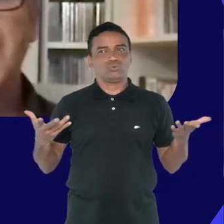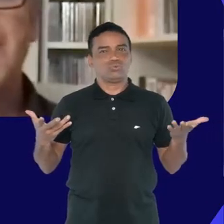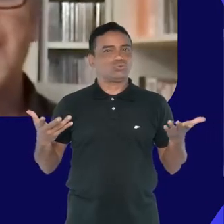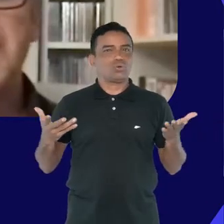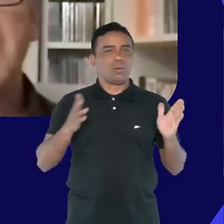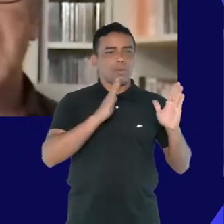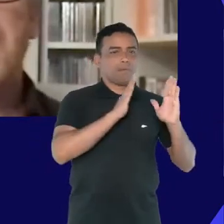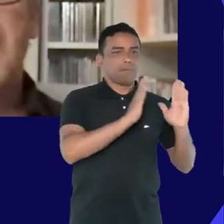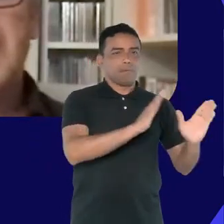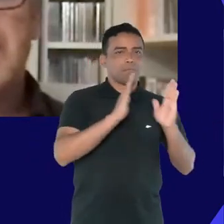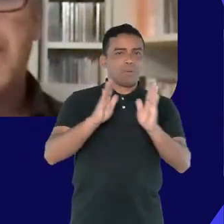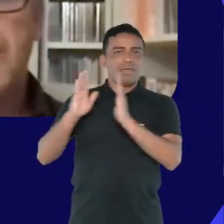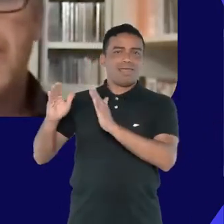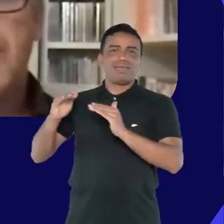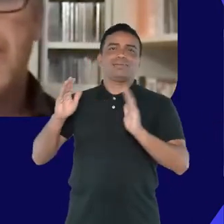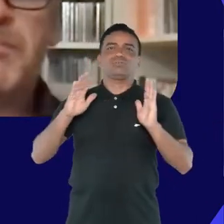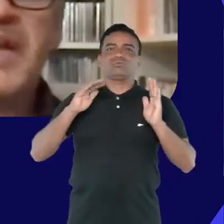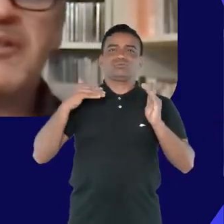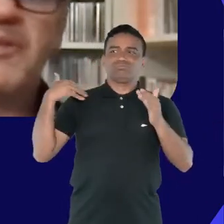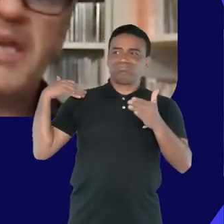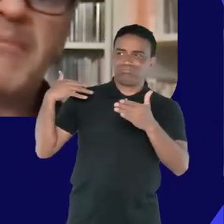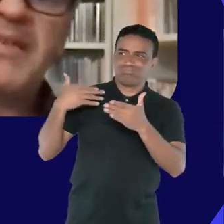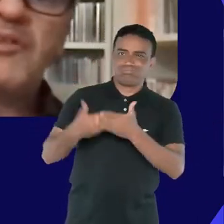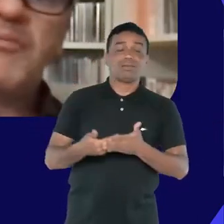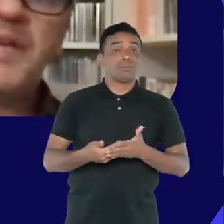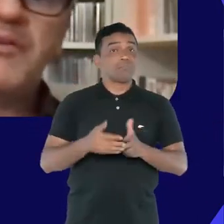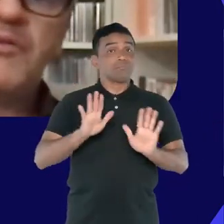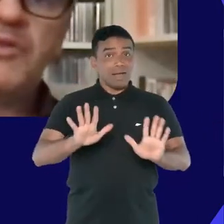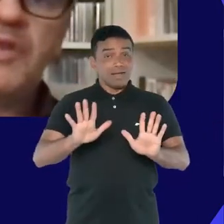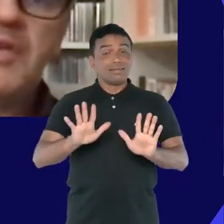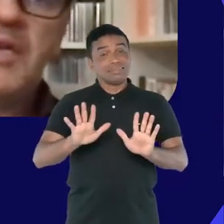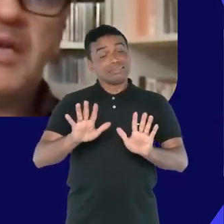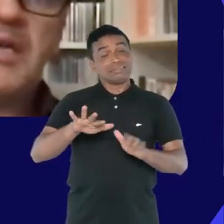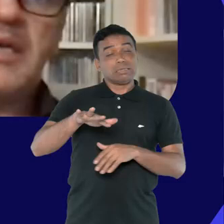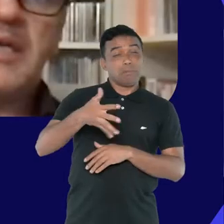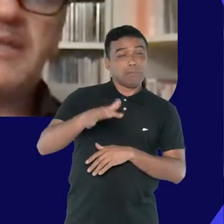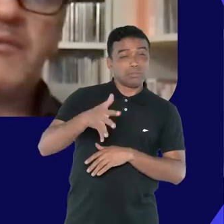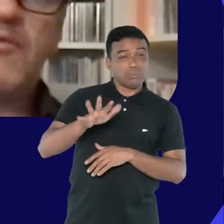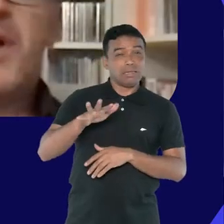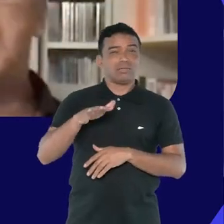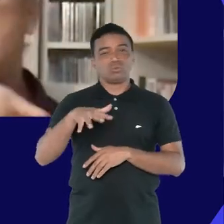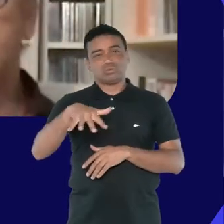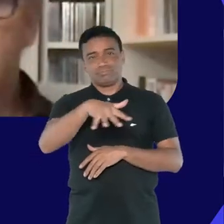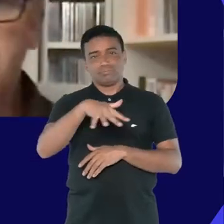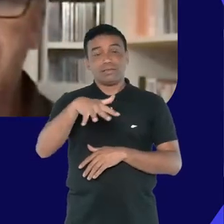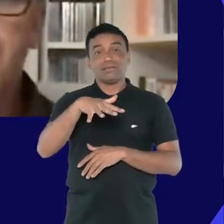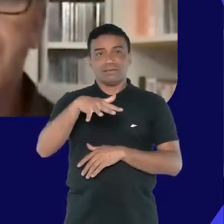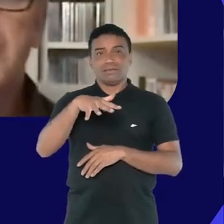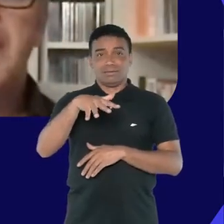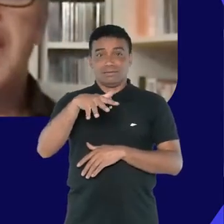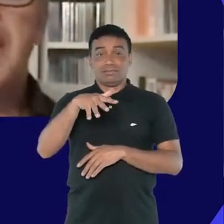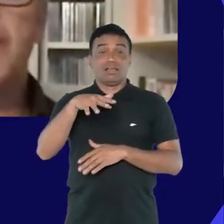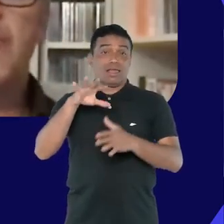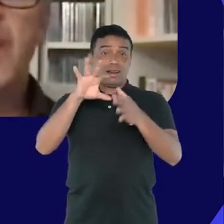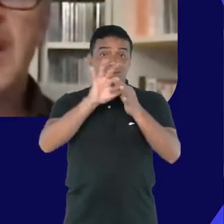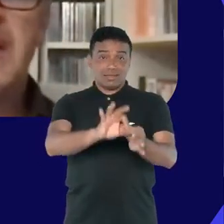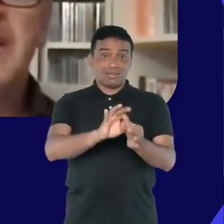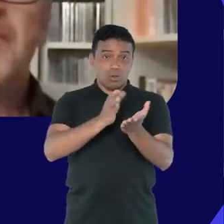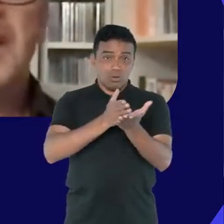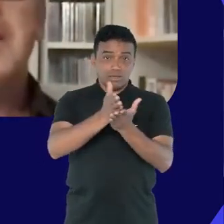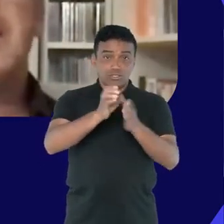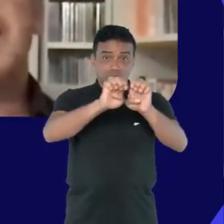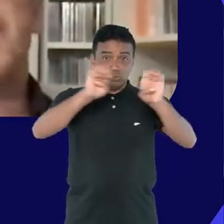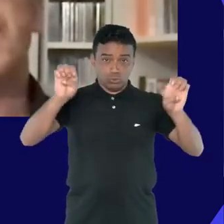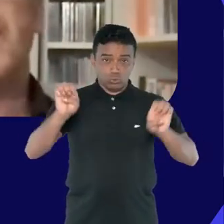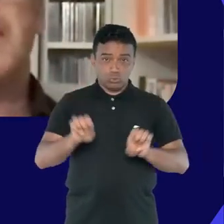camadas, vários níveis, mas num aspecto que é mais ou menos assim um eixo do livro, que é